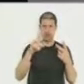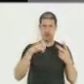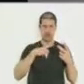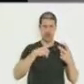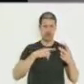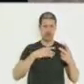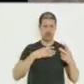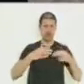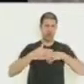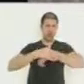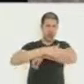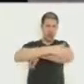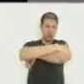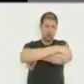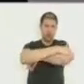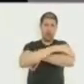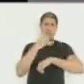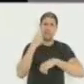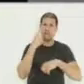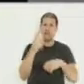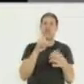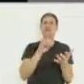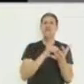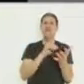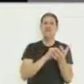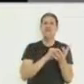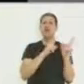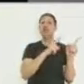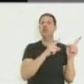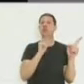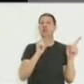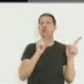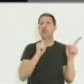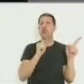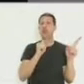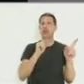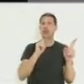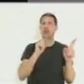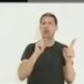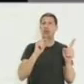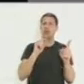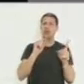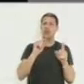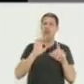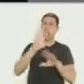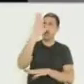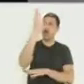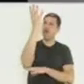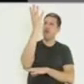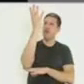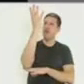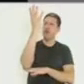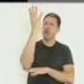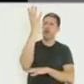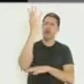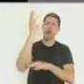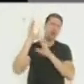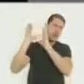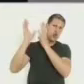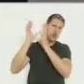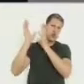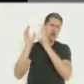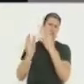faltam, acho que quatro coqueiros. O que está acontecendo aí? Aí tem uma rotatória e as pessoas,